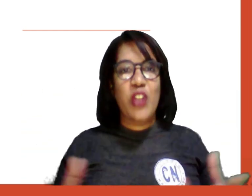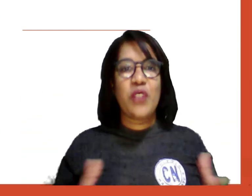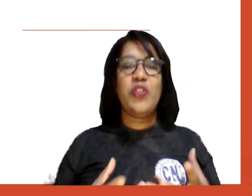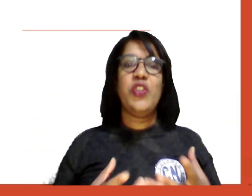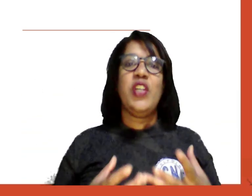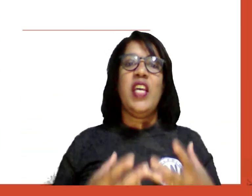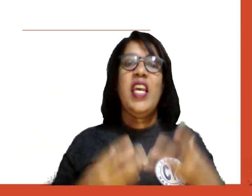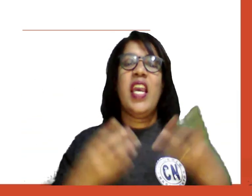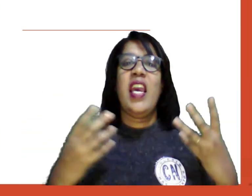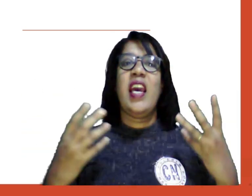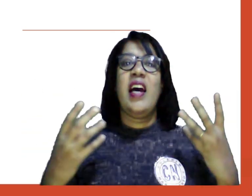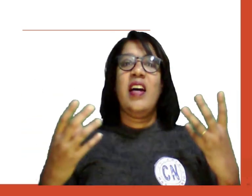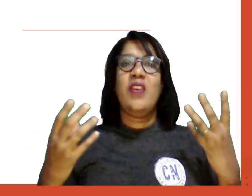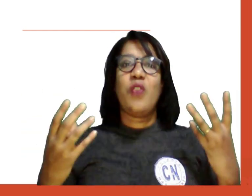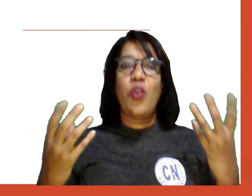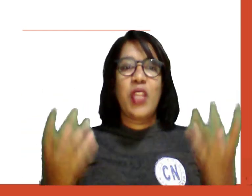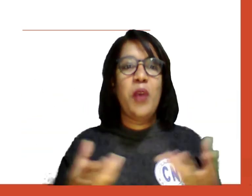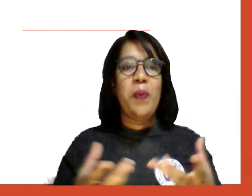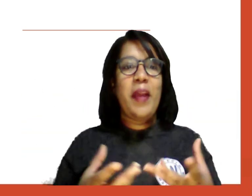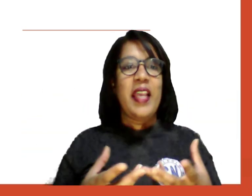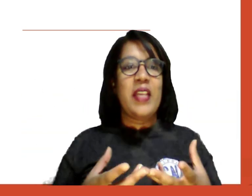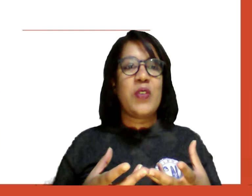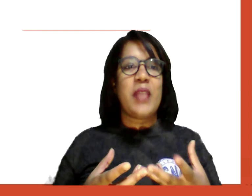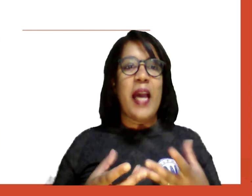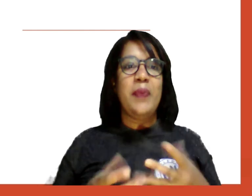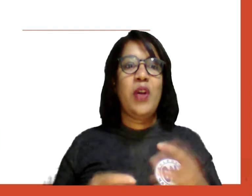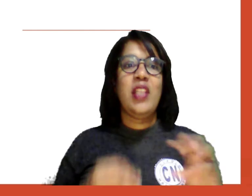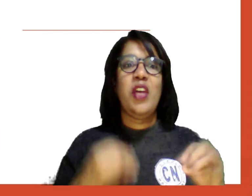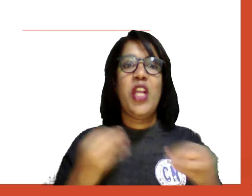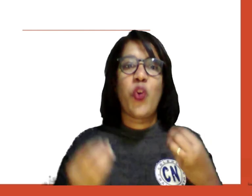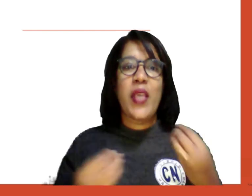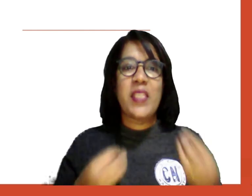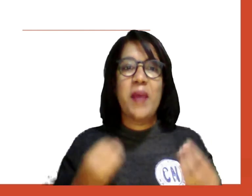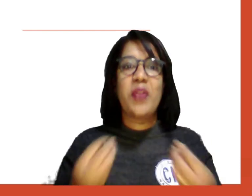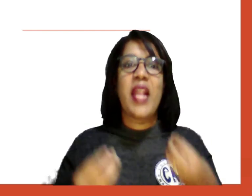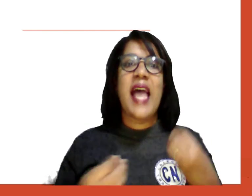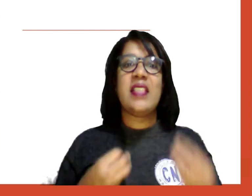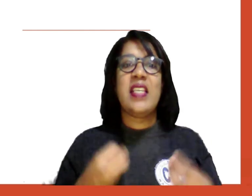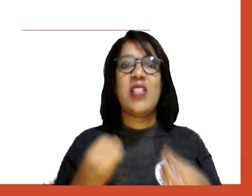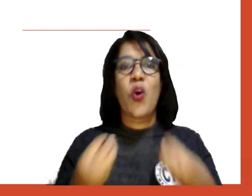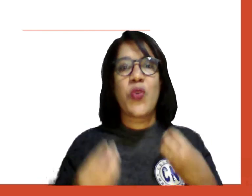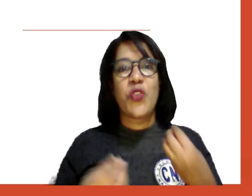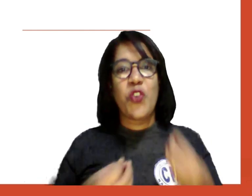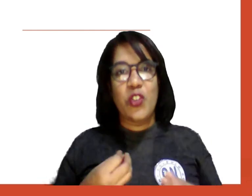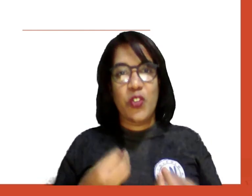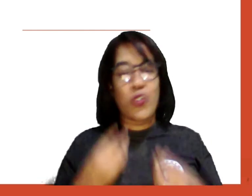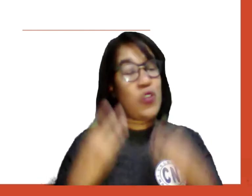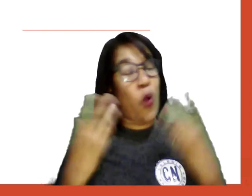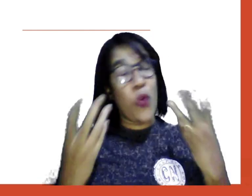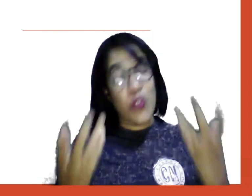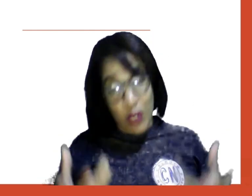vários filósofos contribui para isso, tá? Então a teoria do conhecimento nasce e